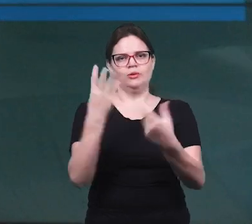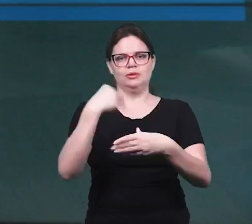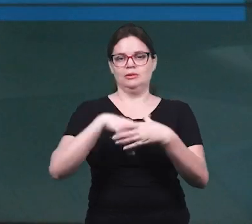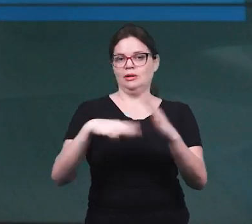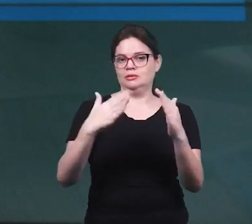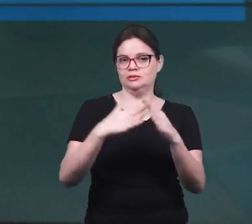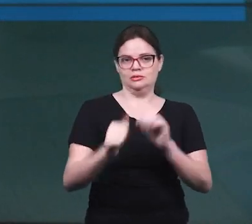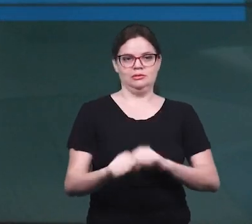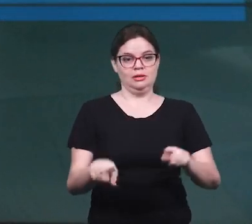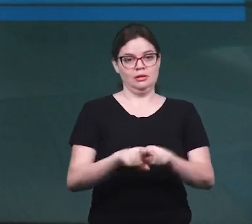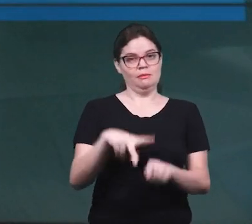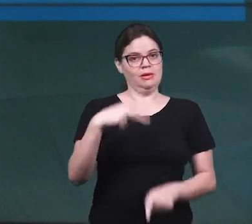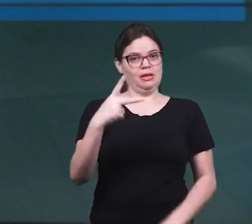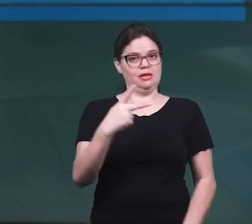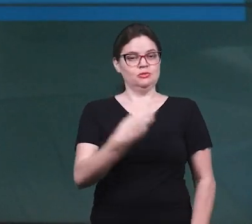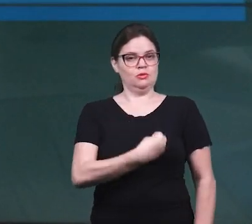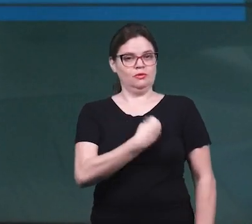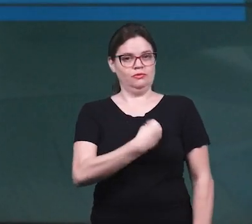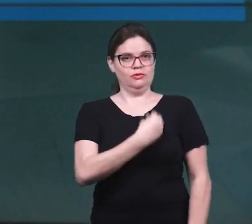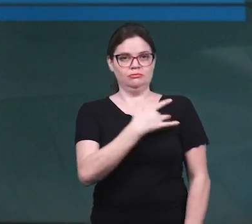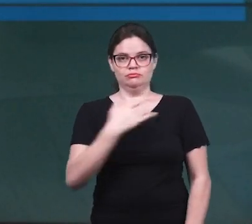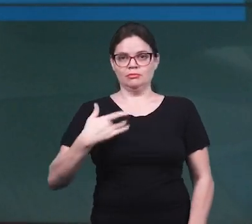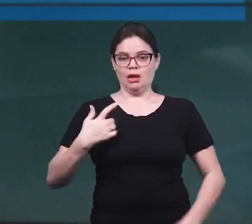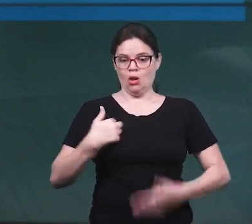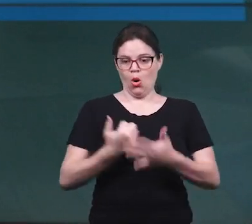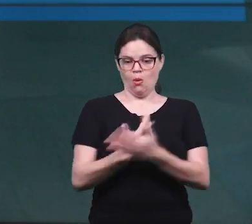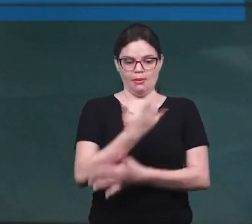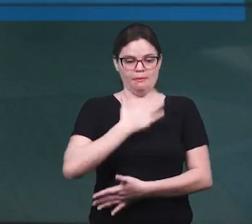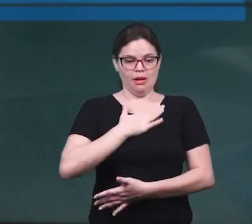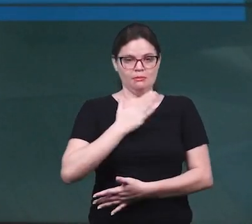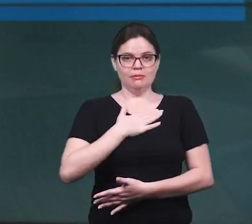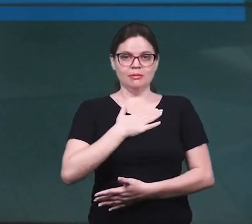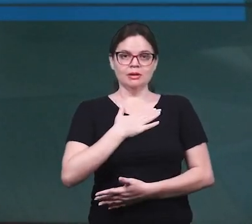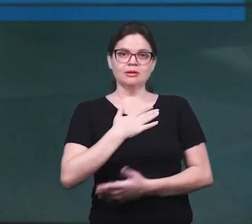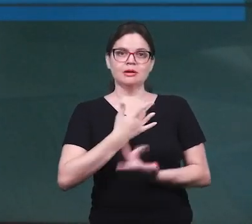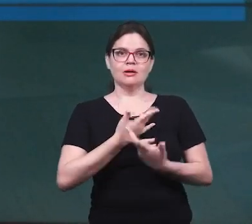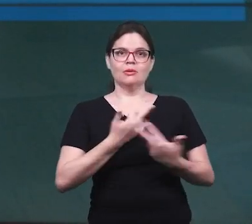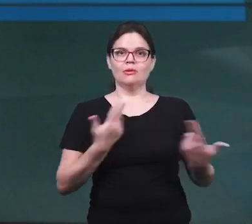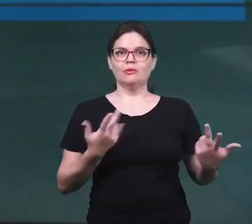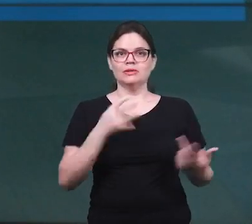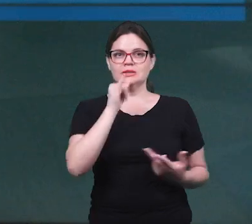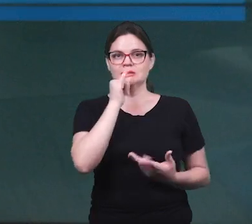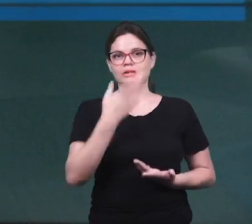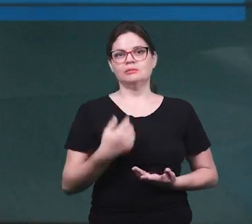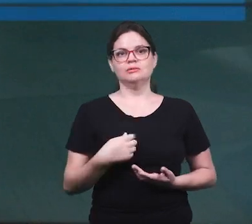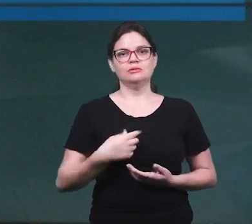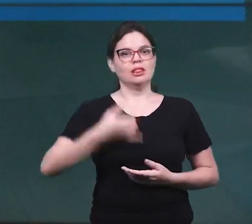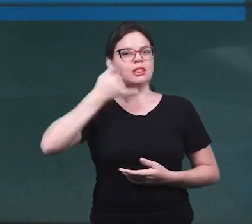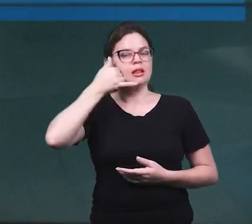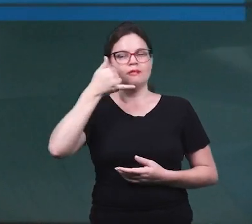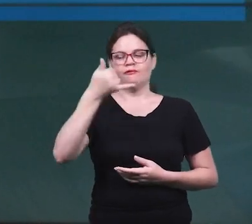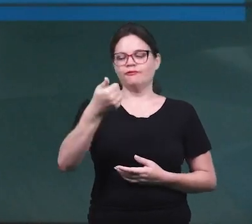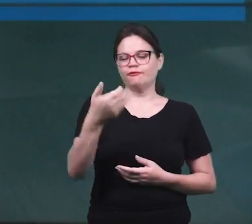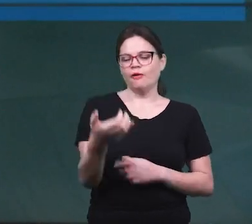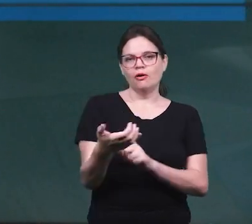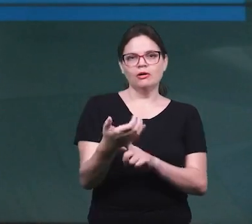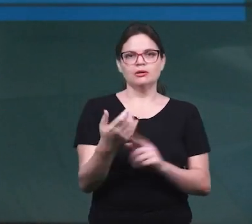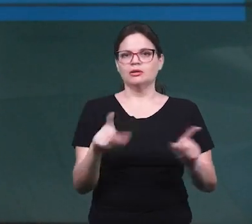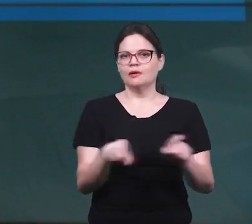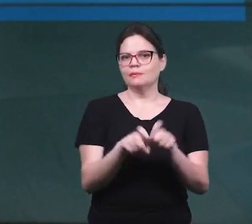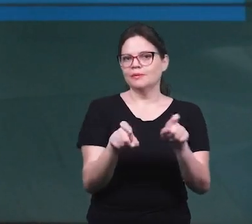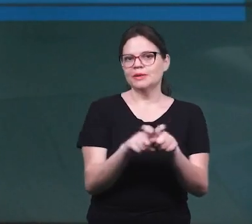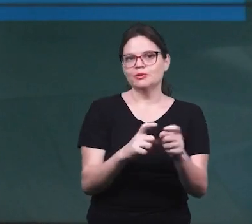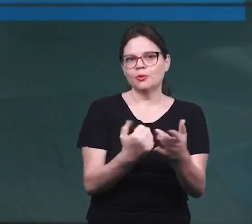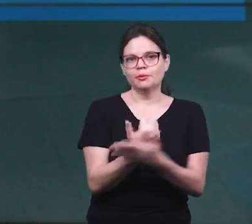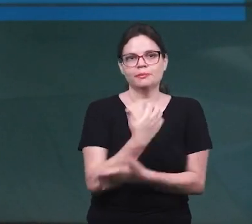da sua própria vida, compra para você um aparelho telefônico, um